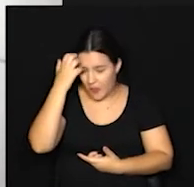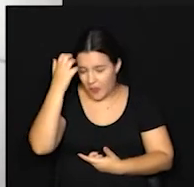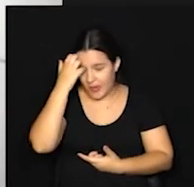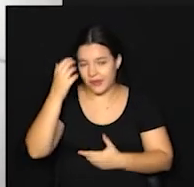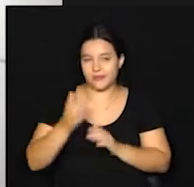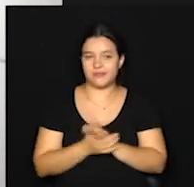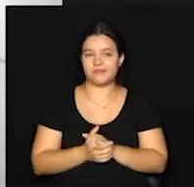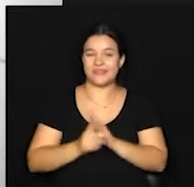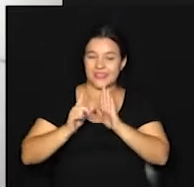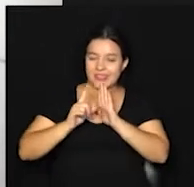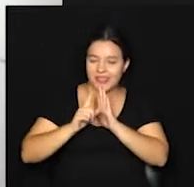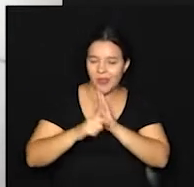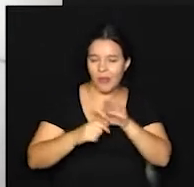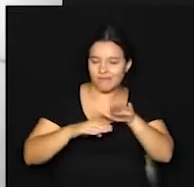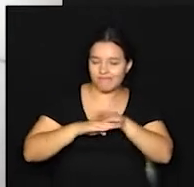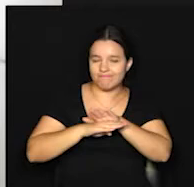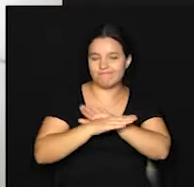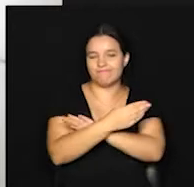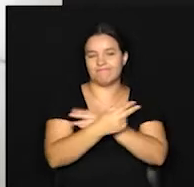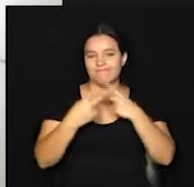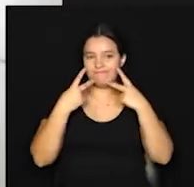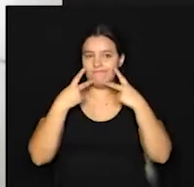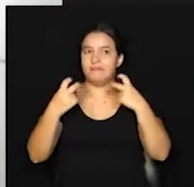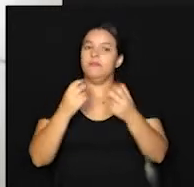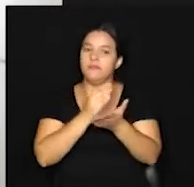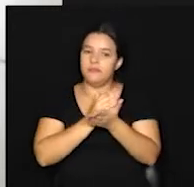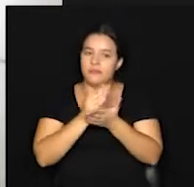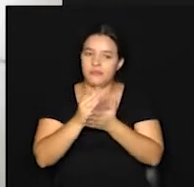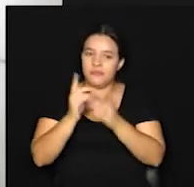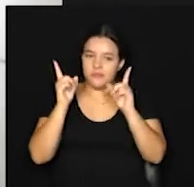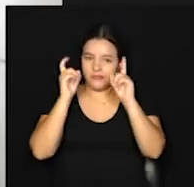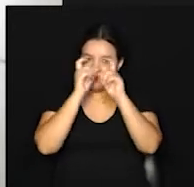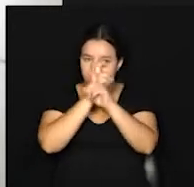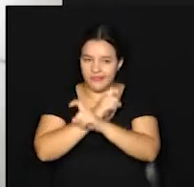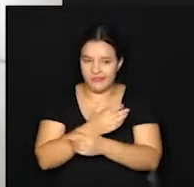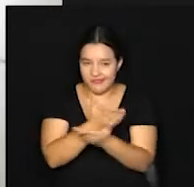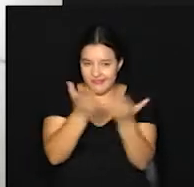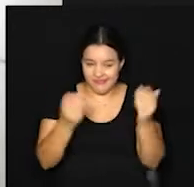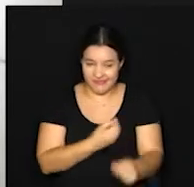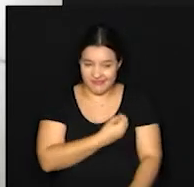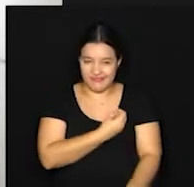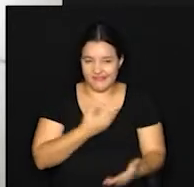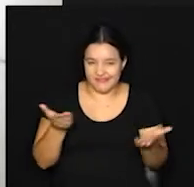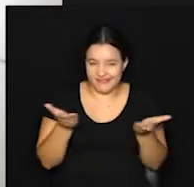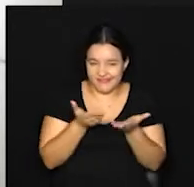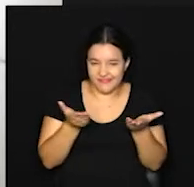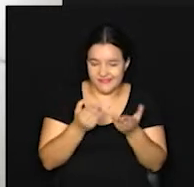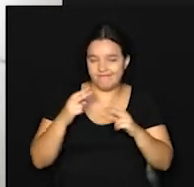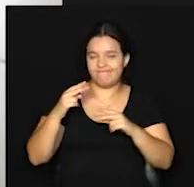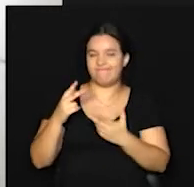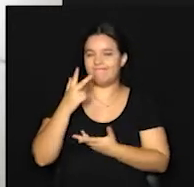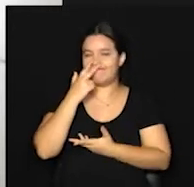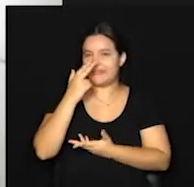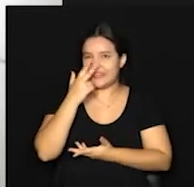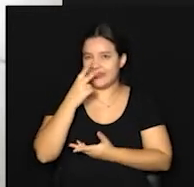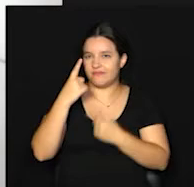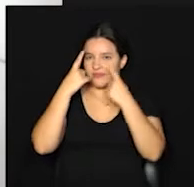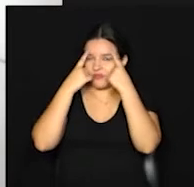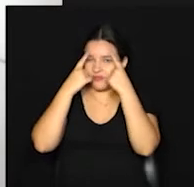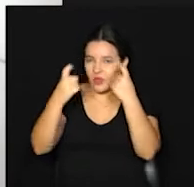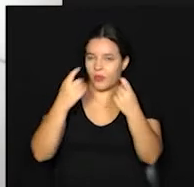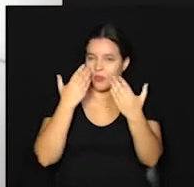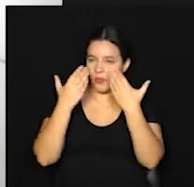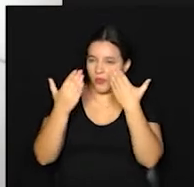e, na verdade, você não tem. Então, é muito difícil. Então, se alguém tiver vivendo uma relação tanto de abuso físico